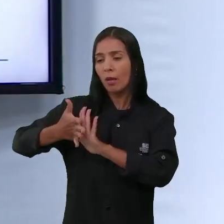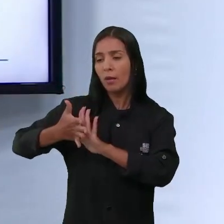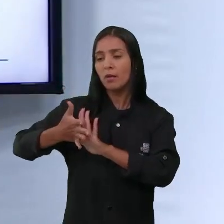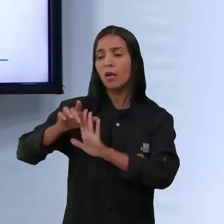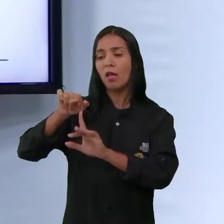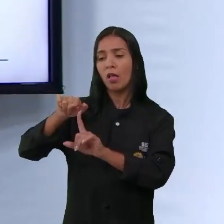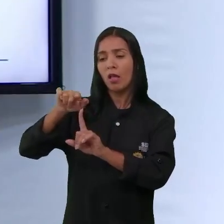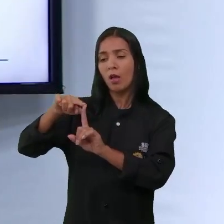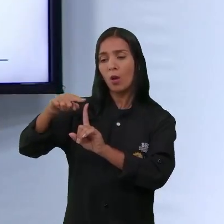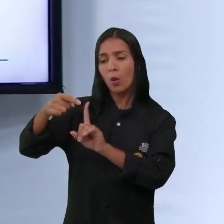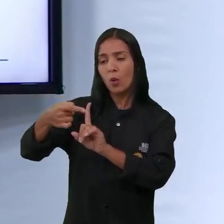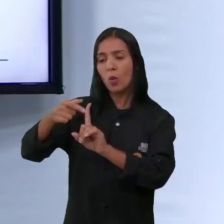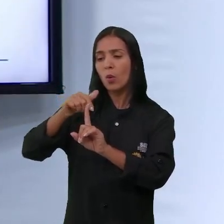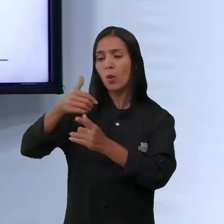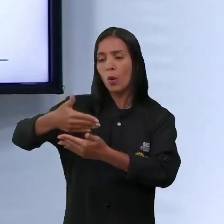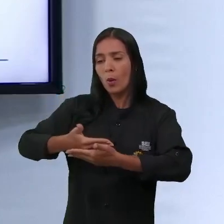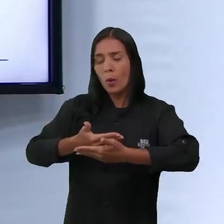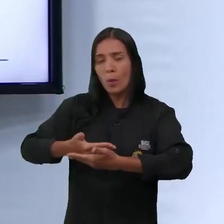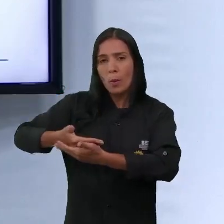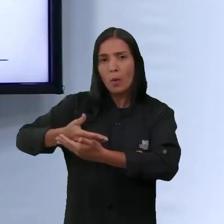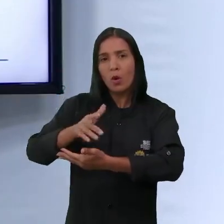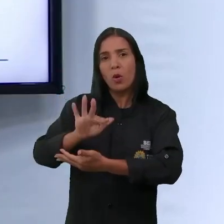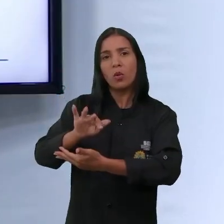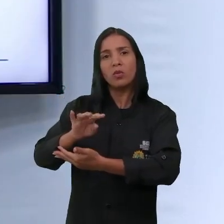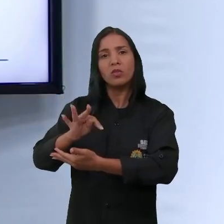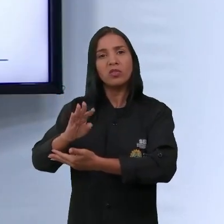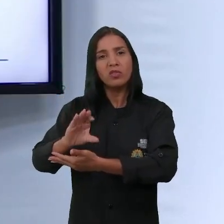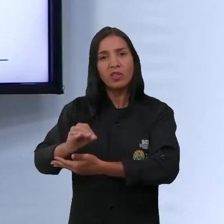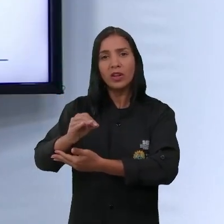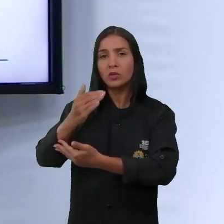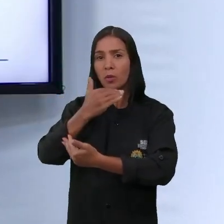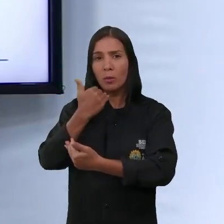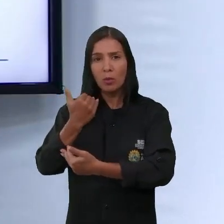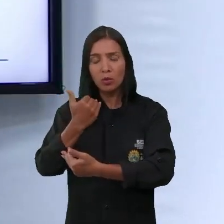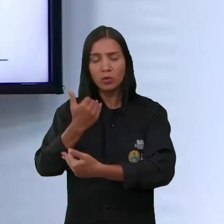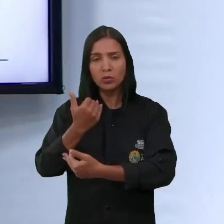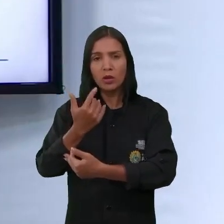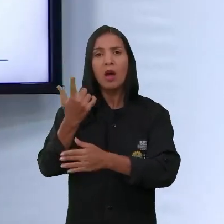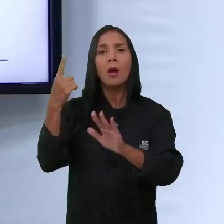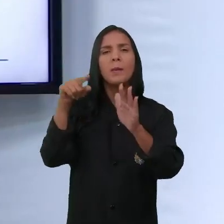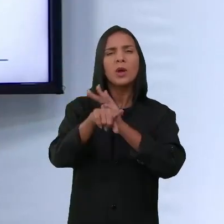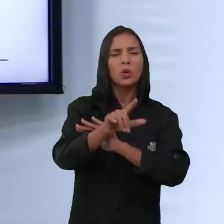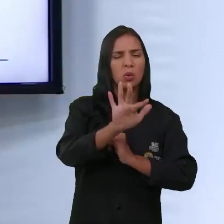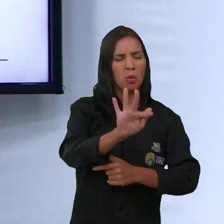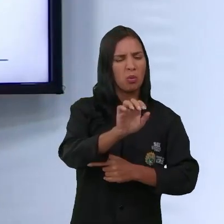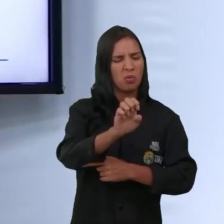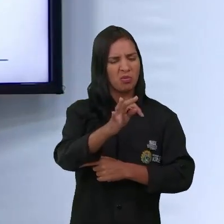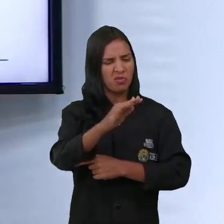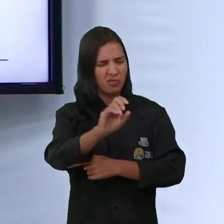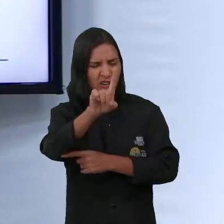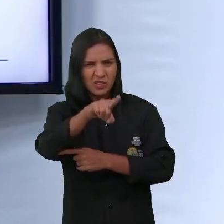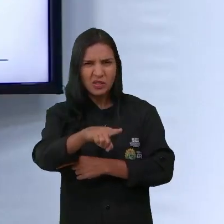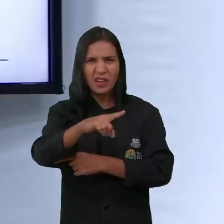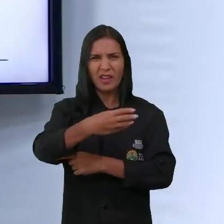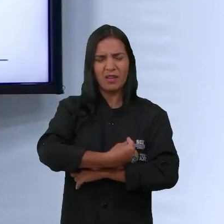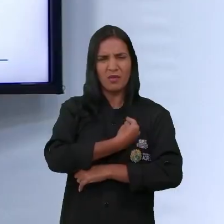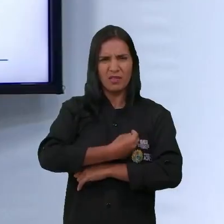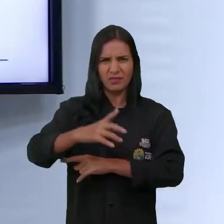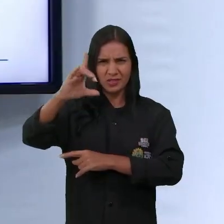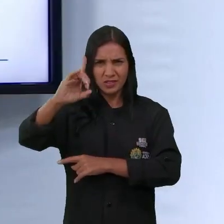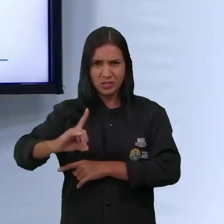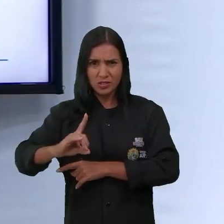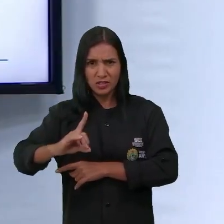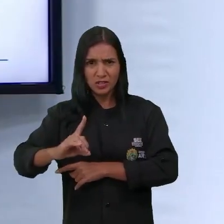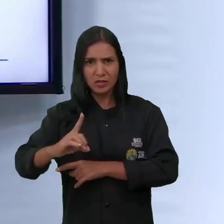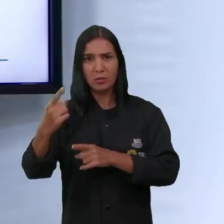em si, ele tem o direito à vida. A vida para um feto é um direito fundamental,